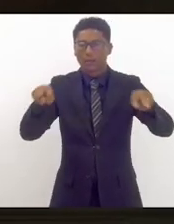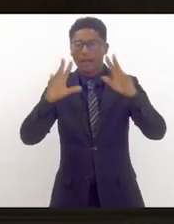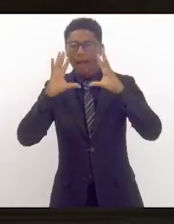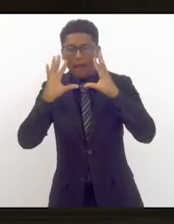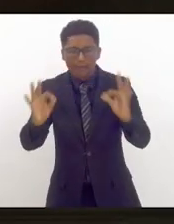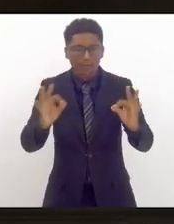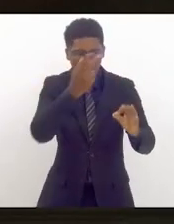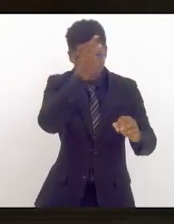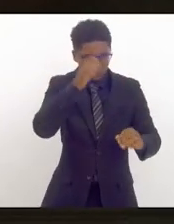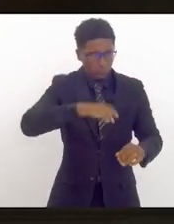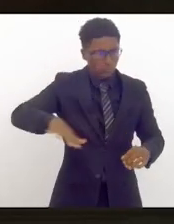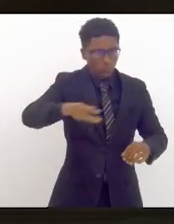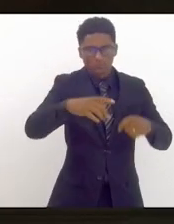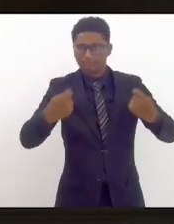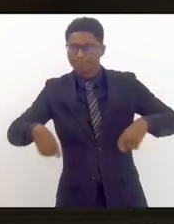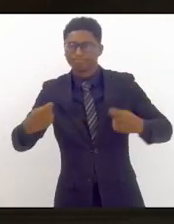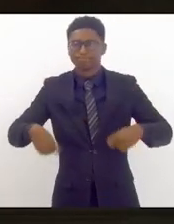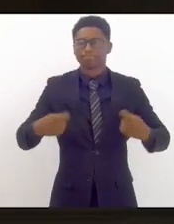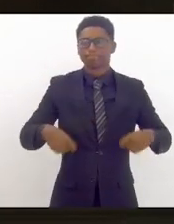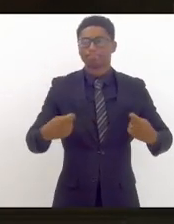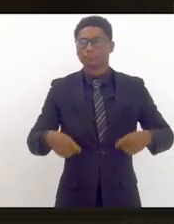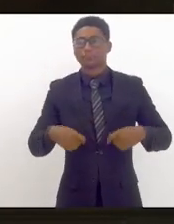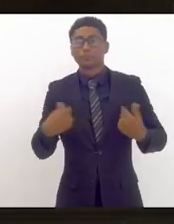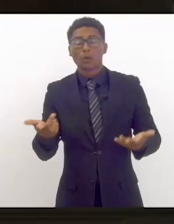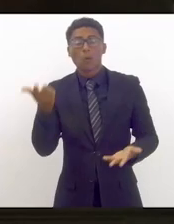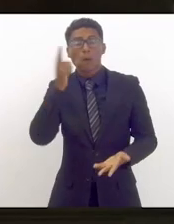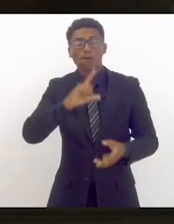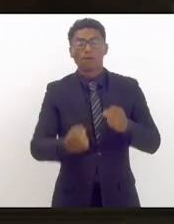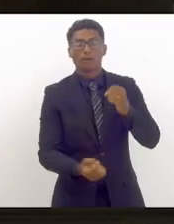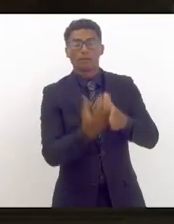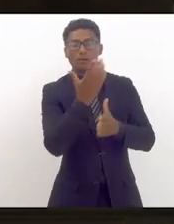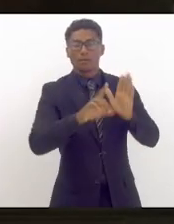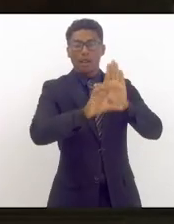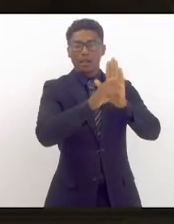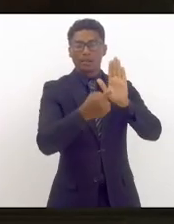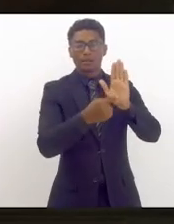que também resultou em uma lei que isentou o ICMS